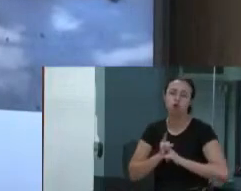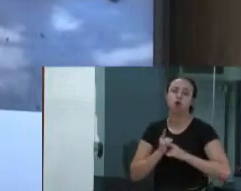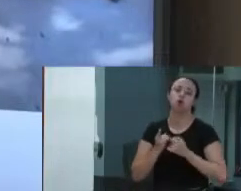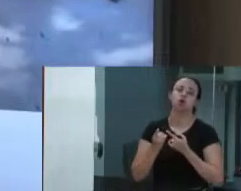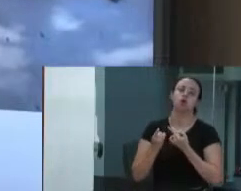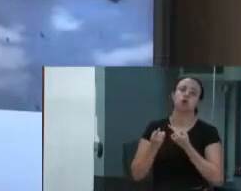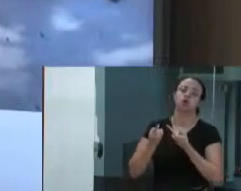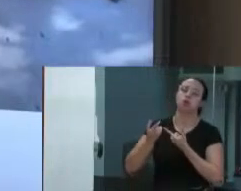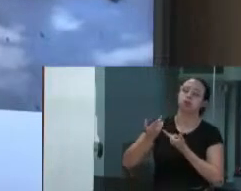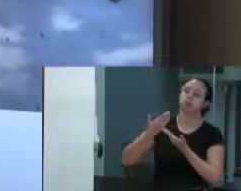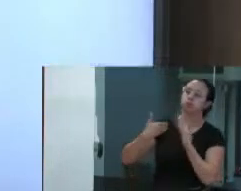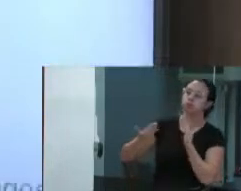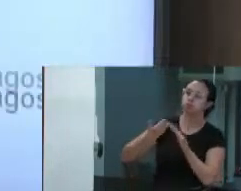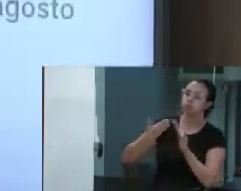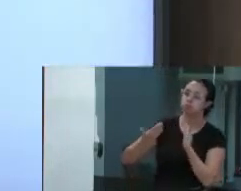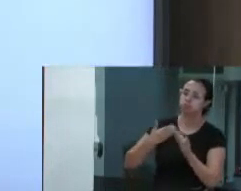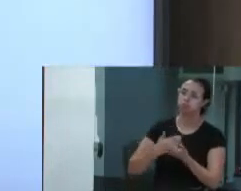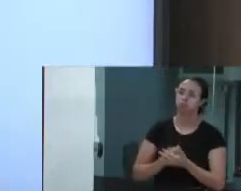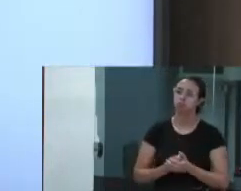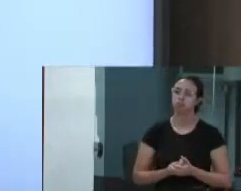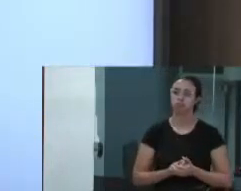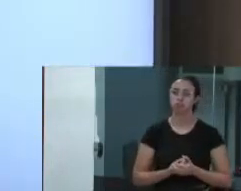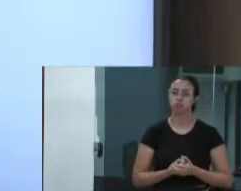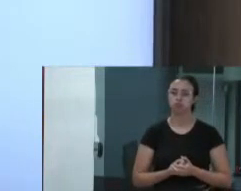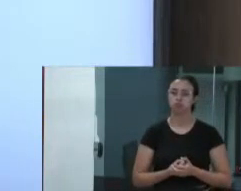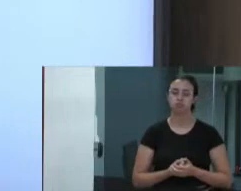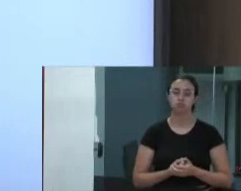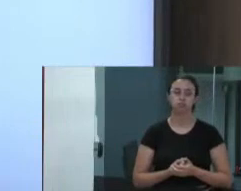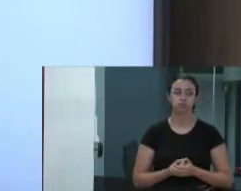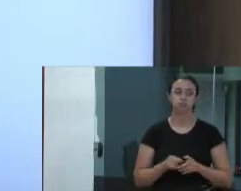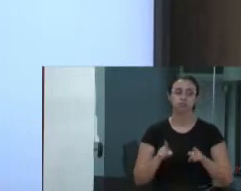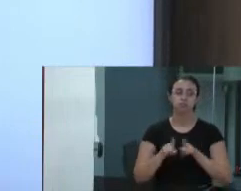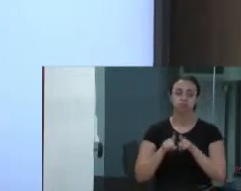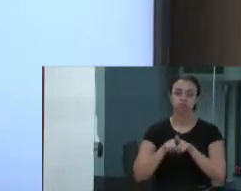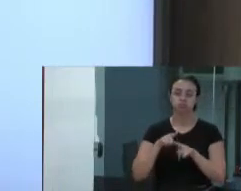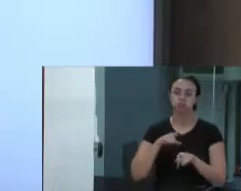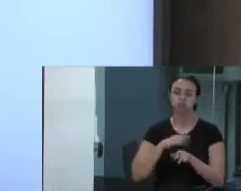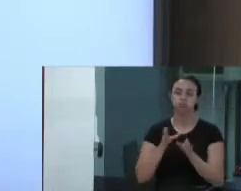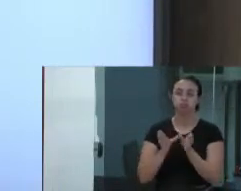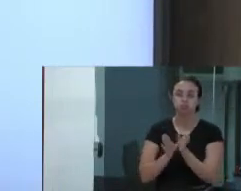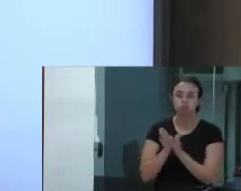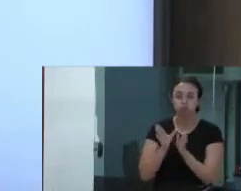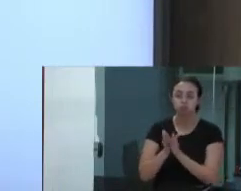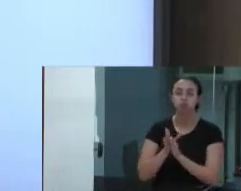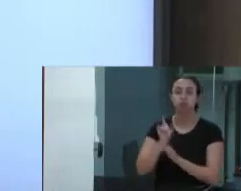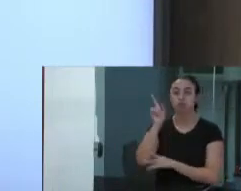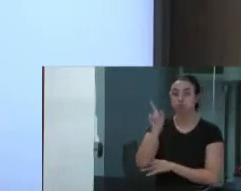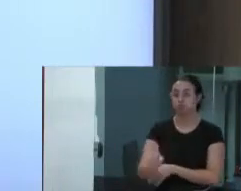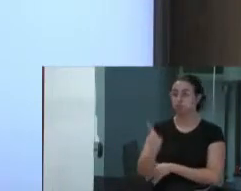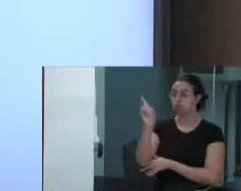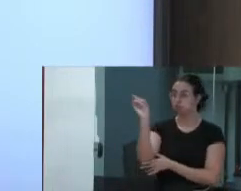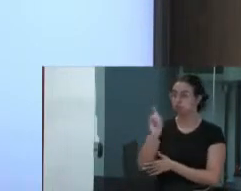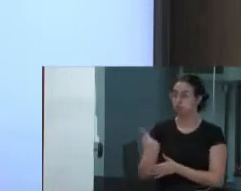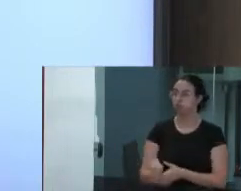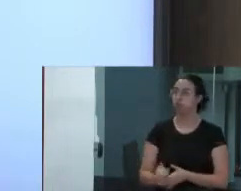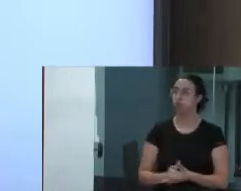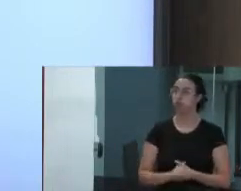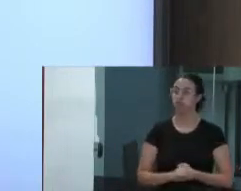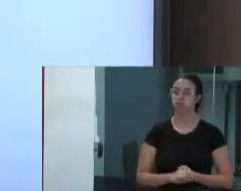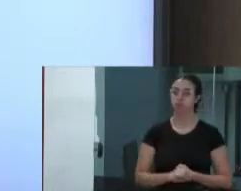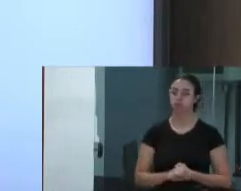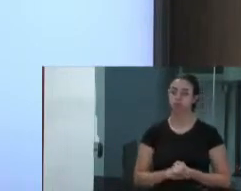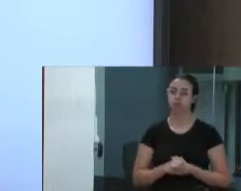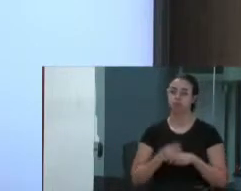orientações. Essa foi uma das ações do Júlio Violeta. A gente tem o Conselho Municipal da Pessoa com Deficiência, que também,